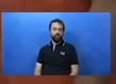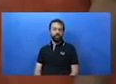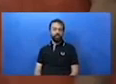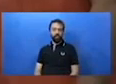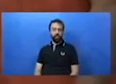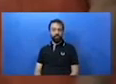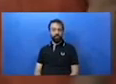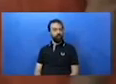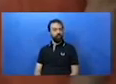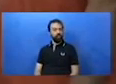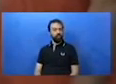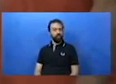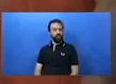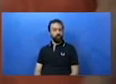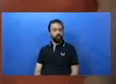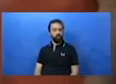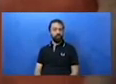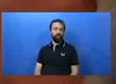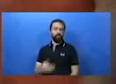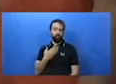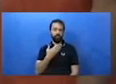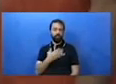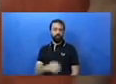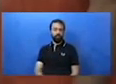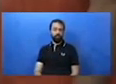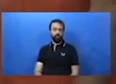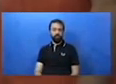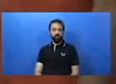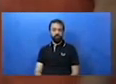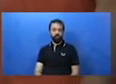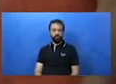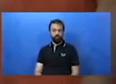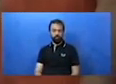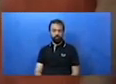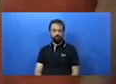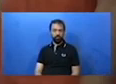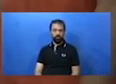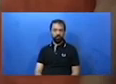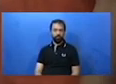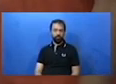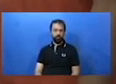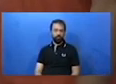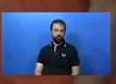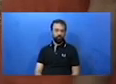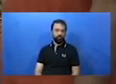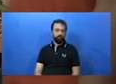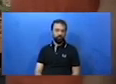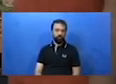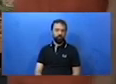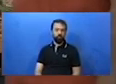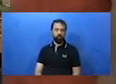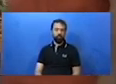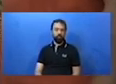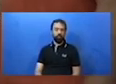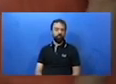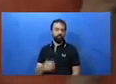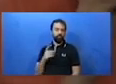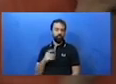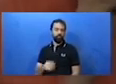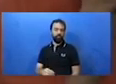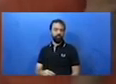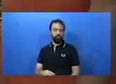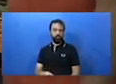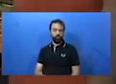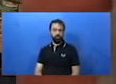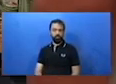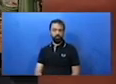e Papamel foram à festa um certo dia. Gambá não arranjou nada e, cheio de ironia, destampou o seu perfume, correu